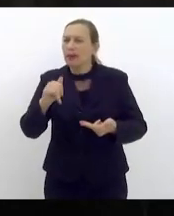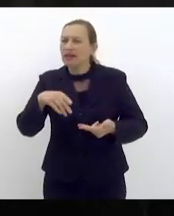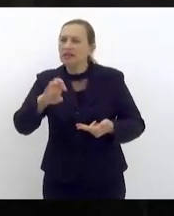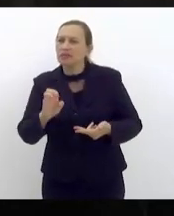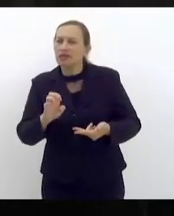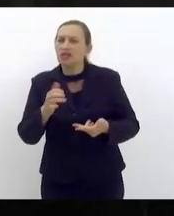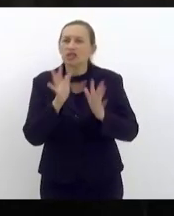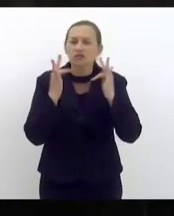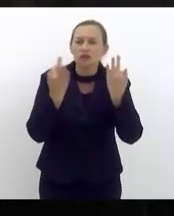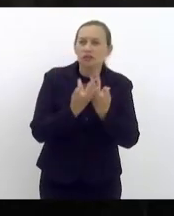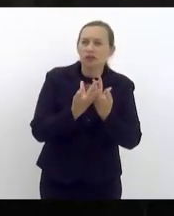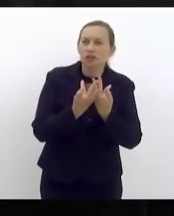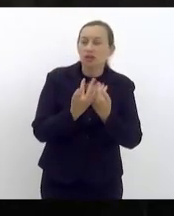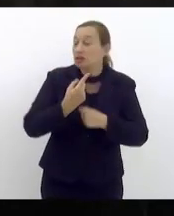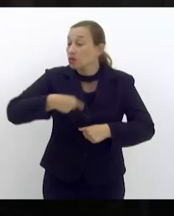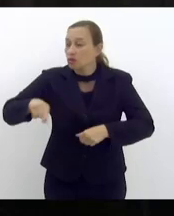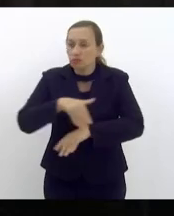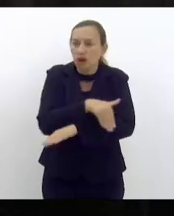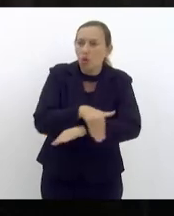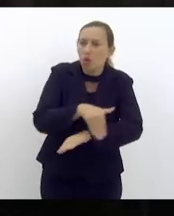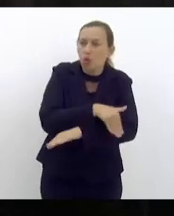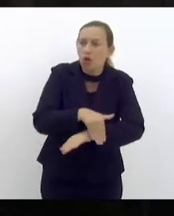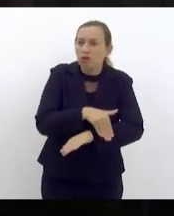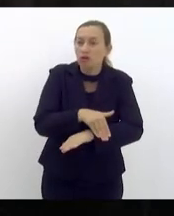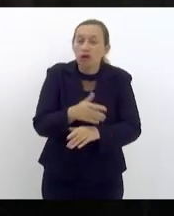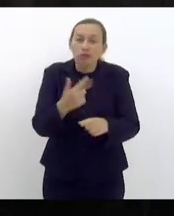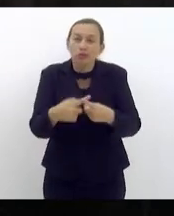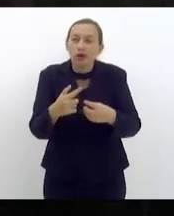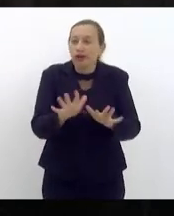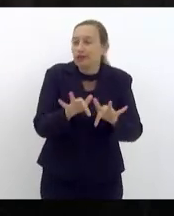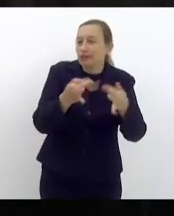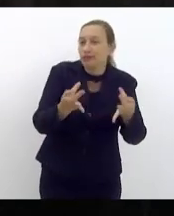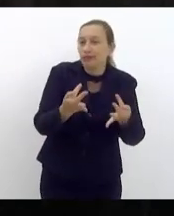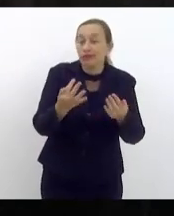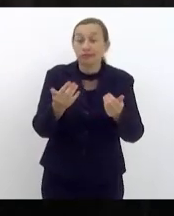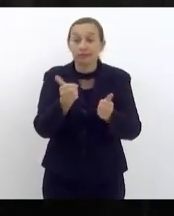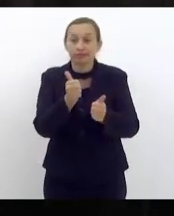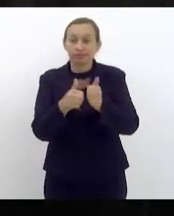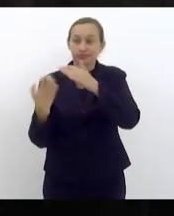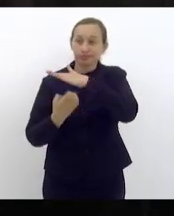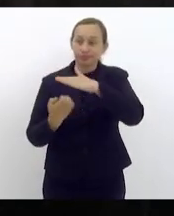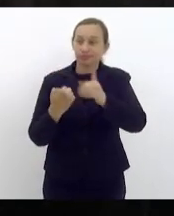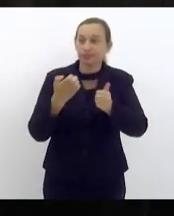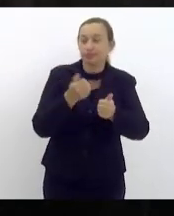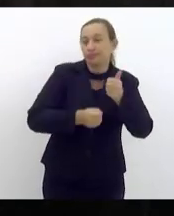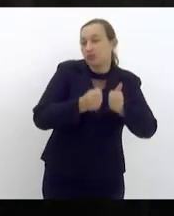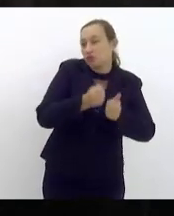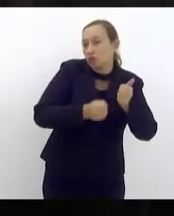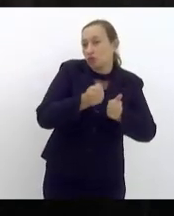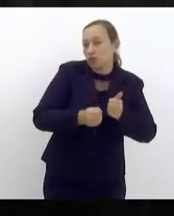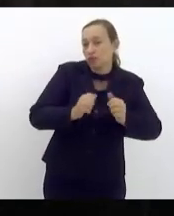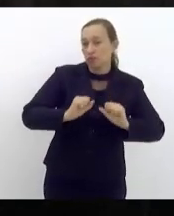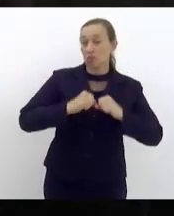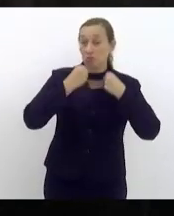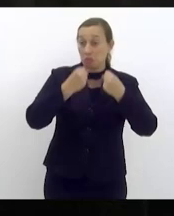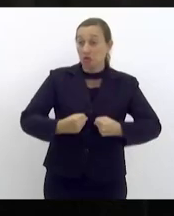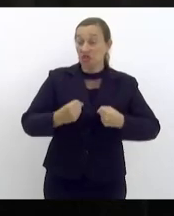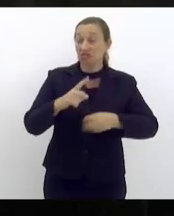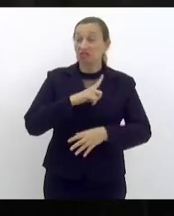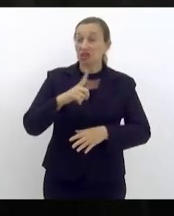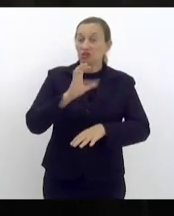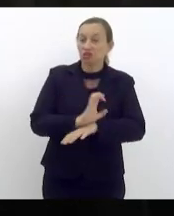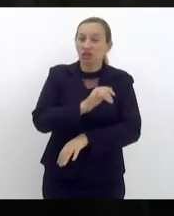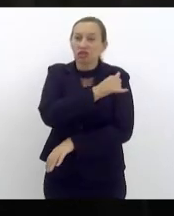mães de família que estão indo para rua porque simplesmente as empresas de ônibus são muito Poderosas no estado do Rio de Janeiro